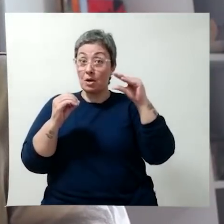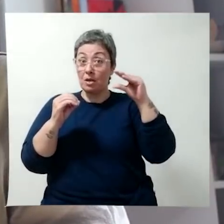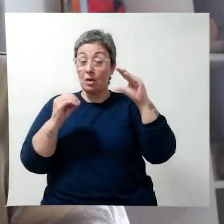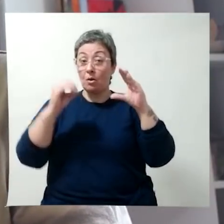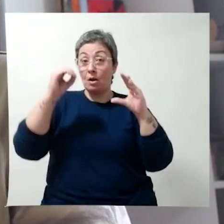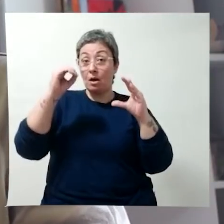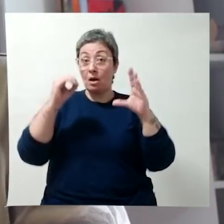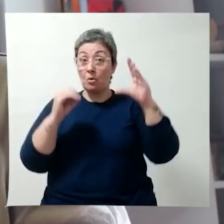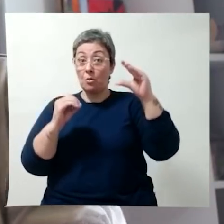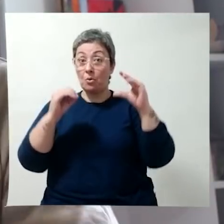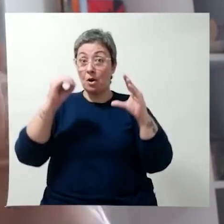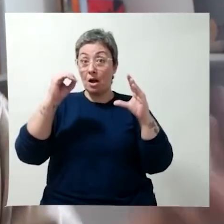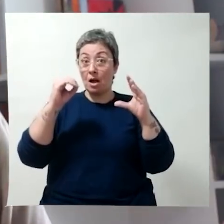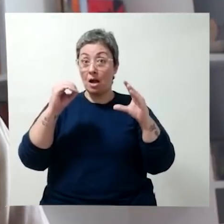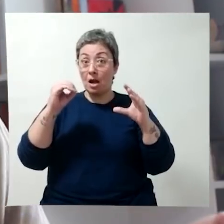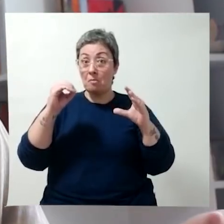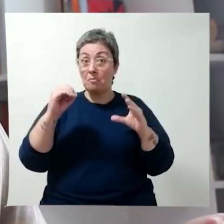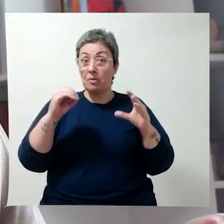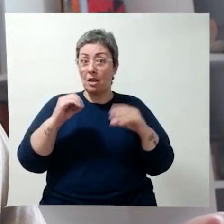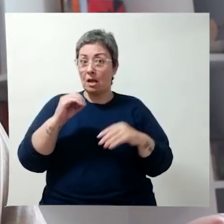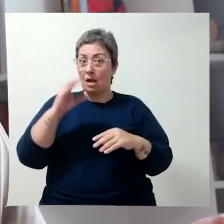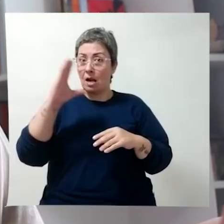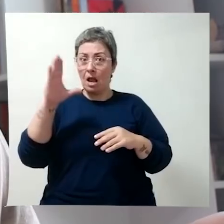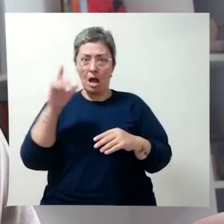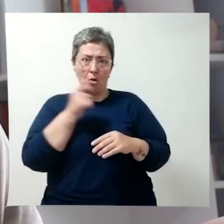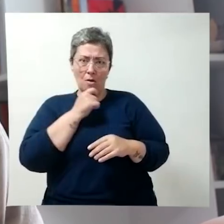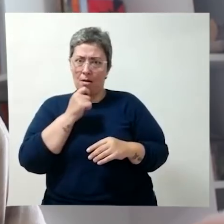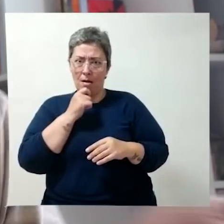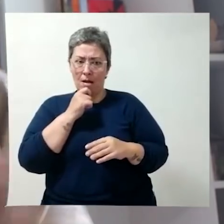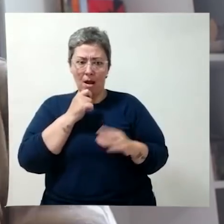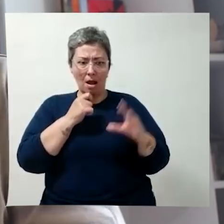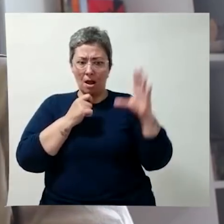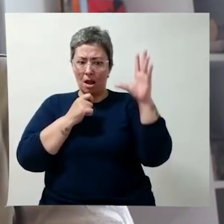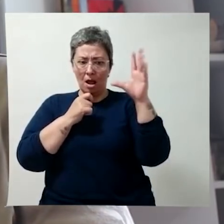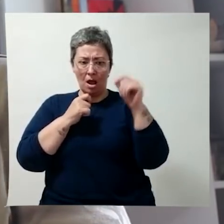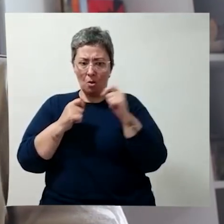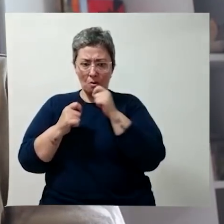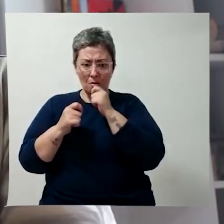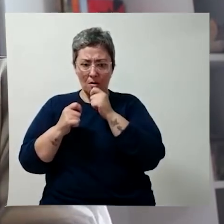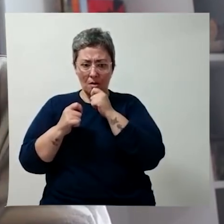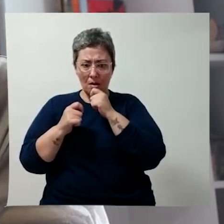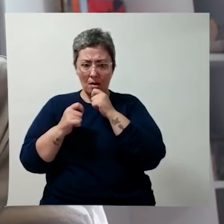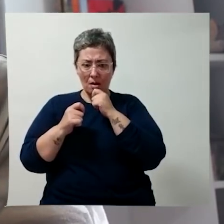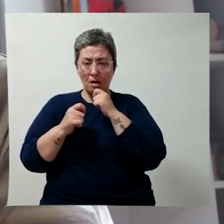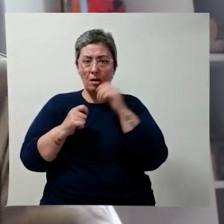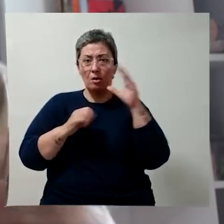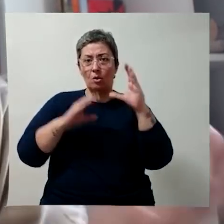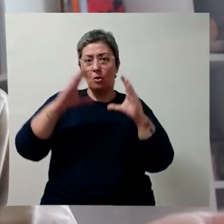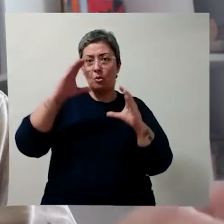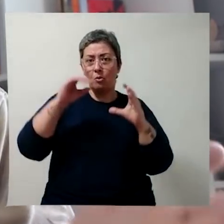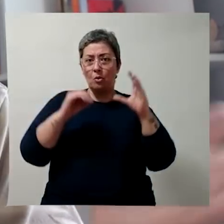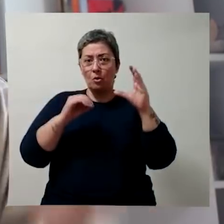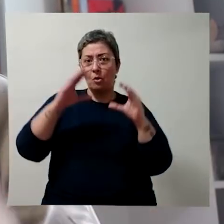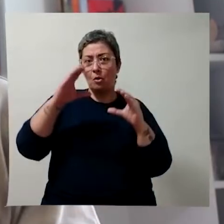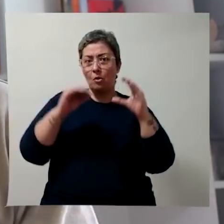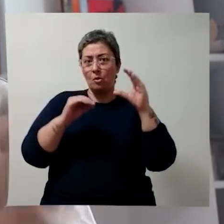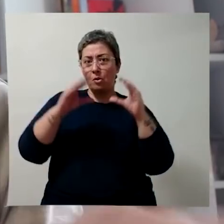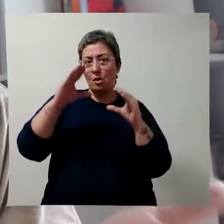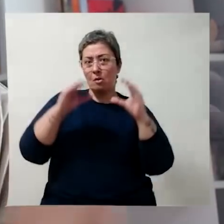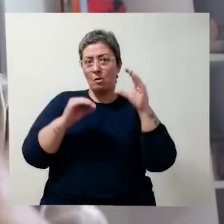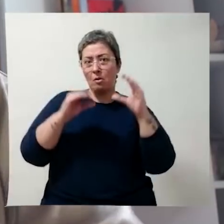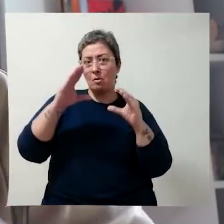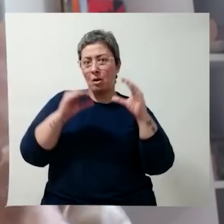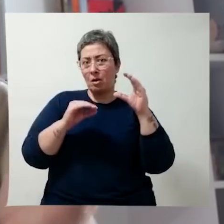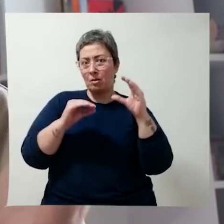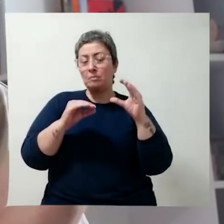chegando. Mas está totalmente claro ainda? Não. E já está escuro? Também não. É uma hora que está meio dia, meio